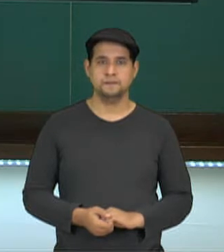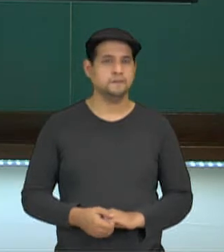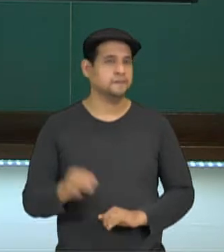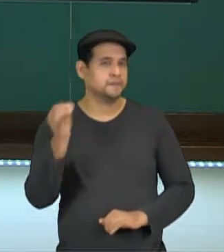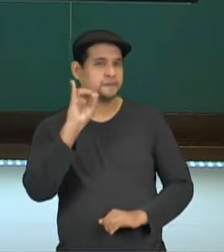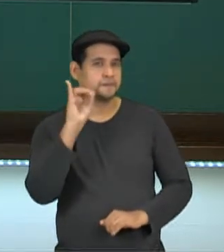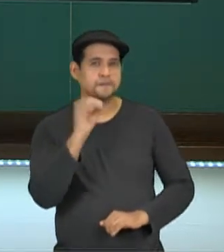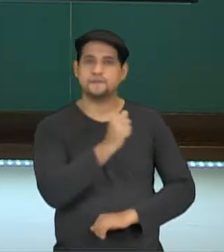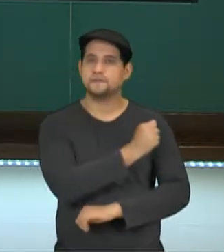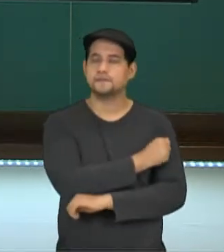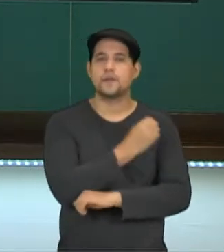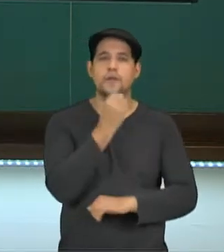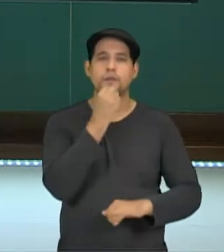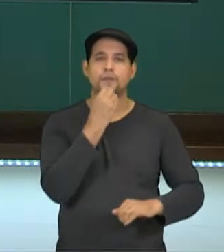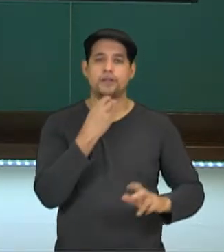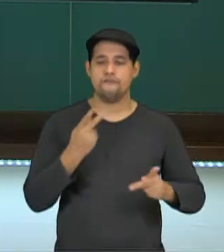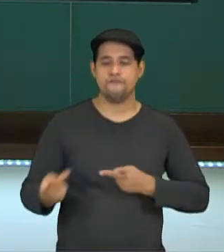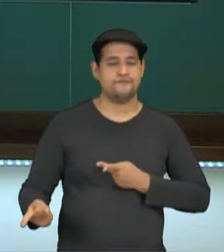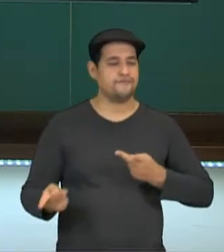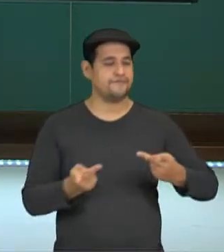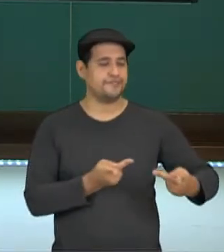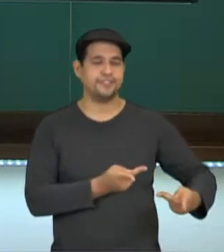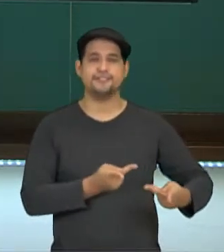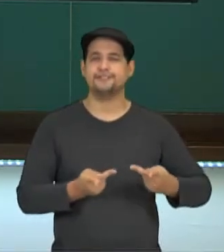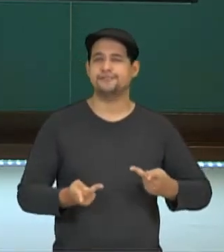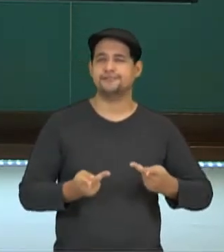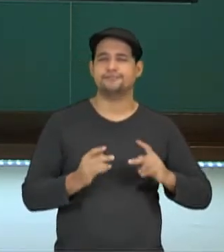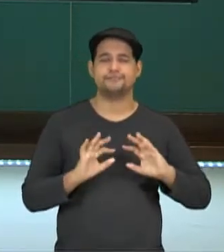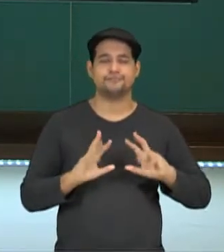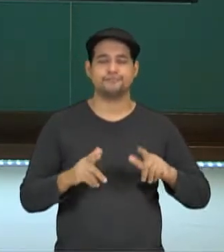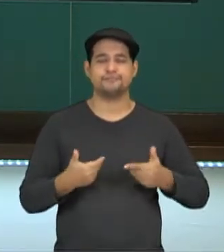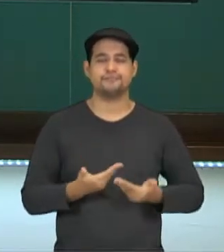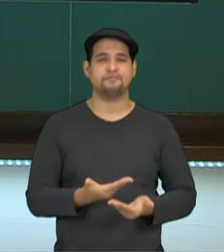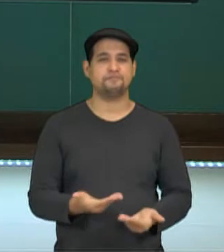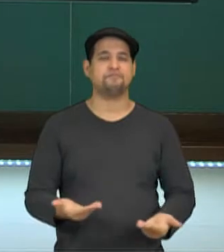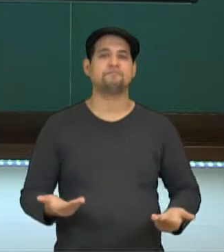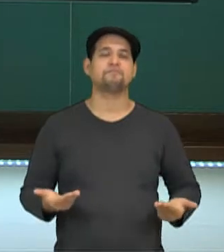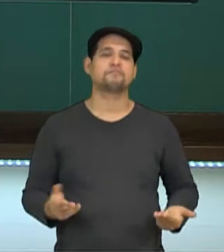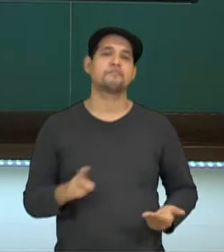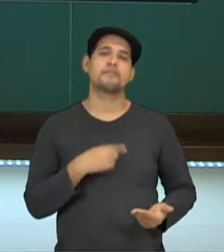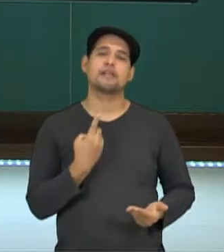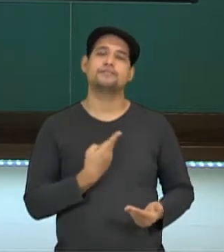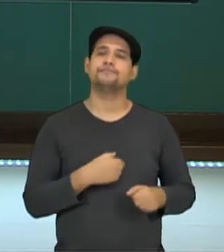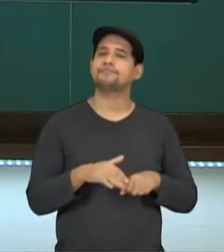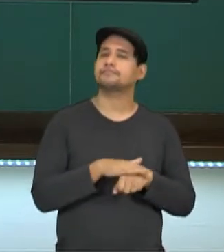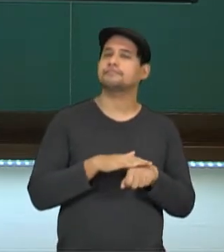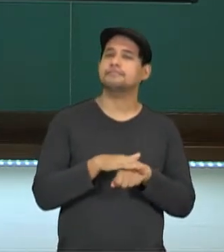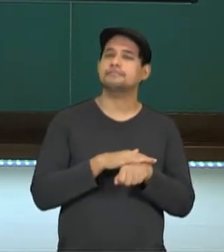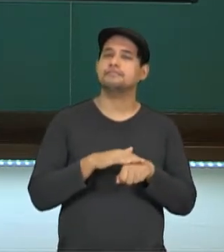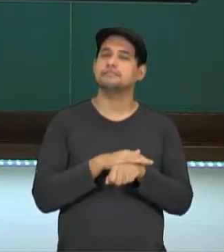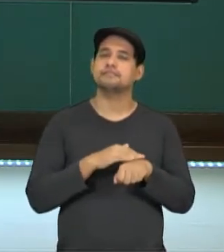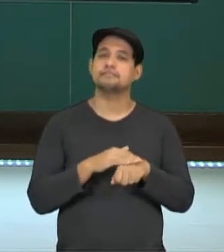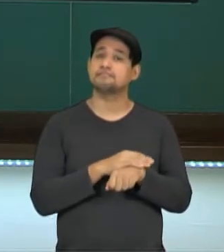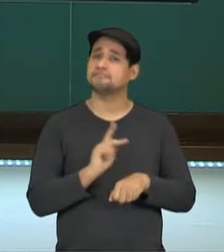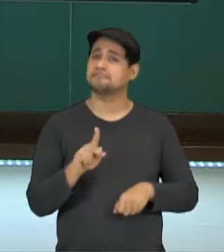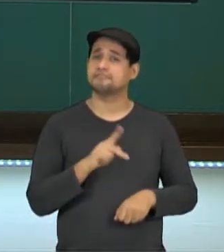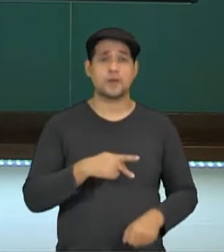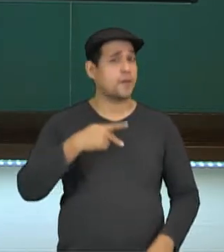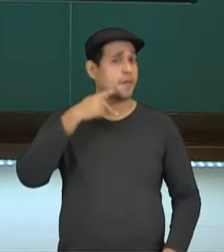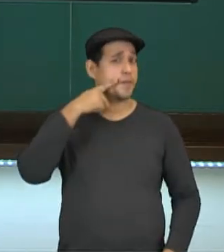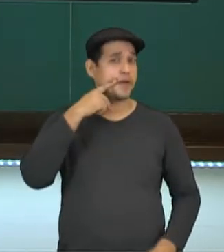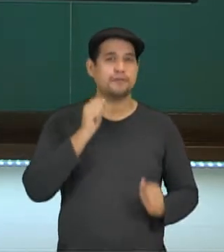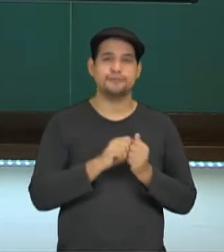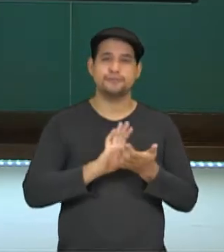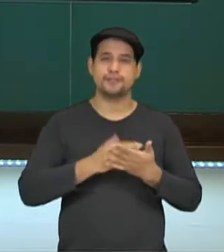Olá, estudantes, sejam todos bem-vindos, sejam todas bem-vindas no nosso bate-papo. Eu, professor Paulo